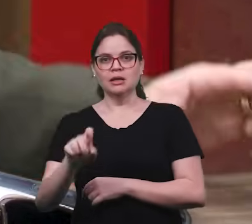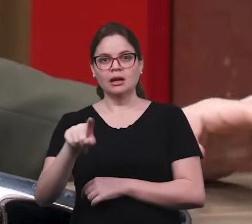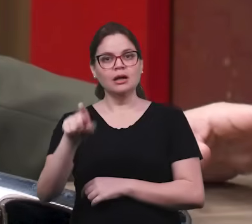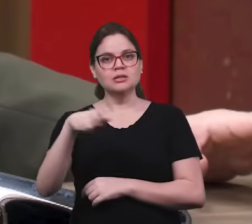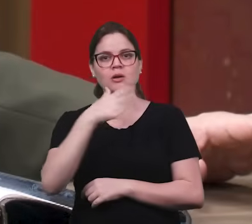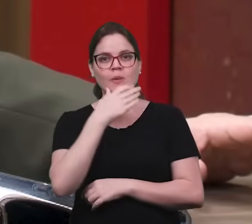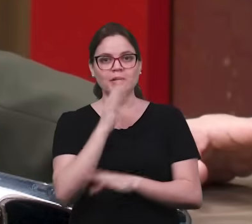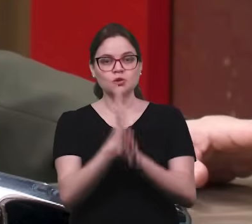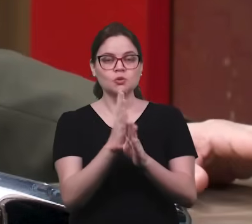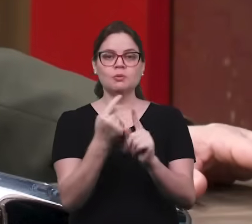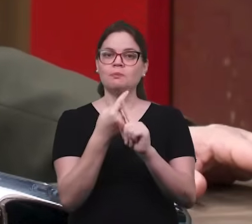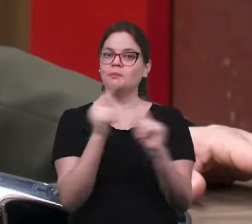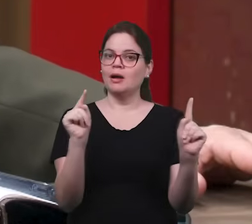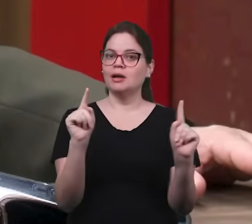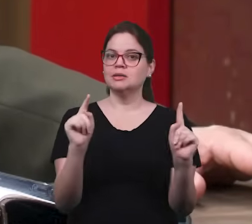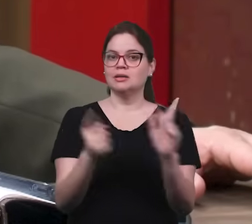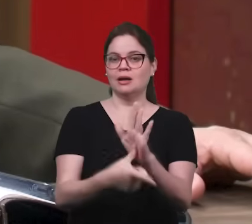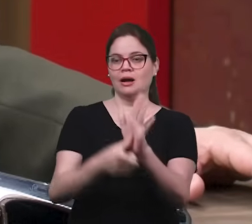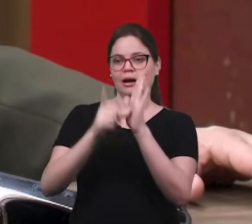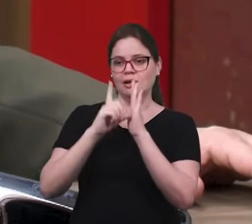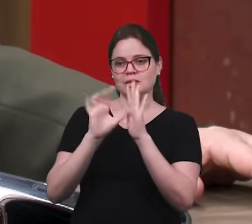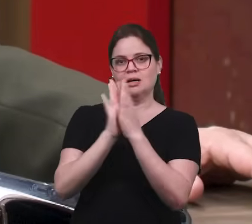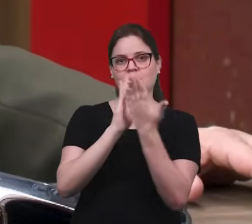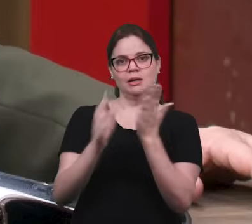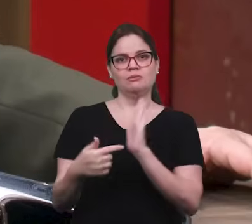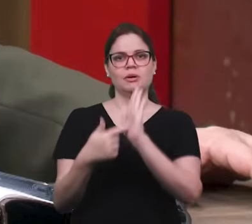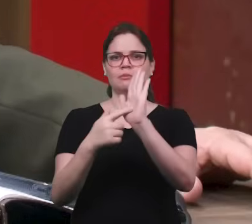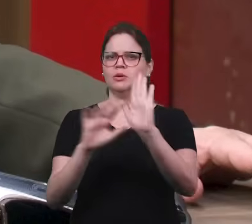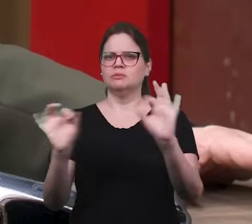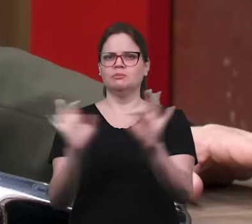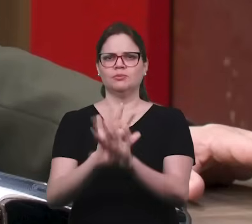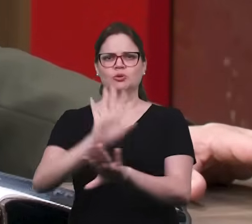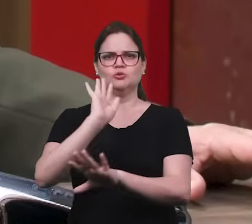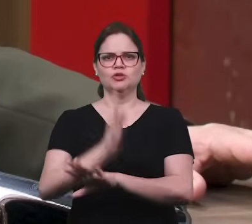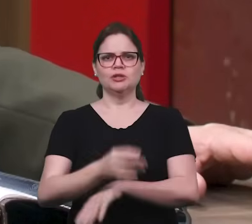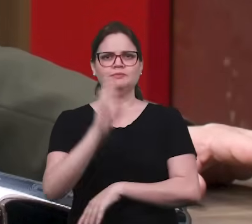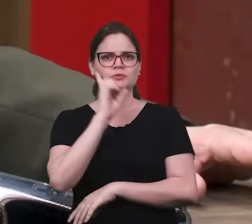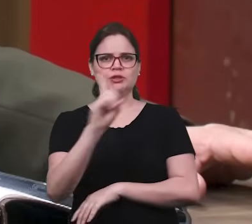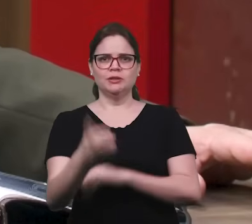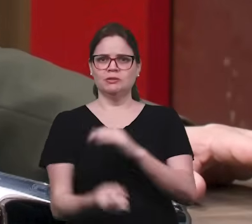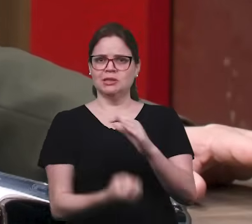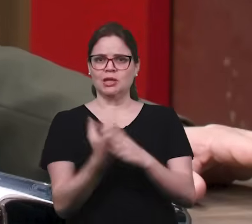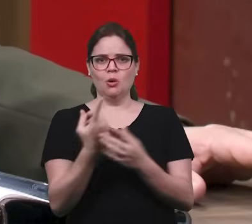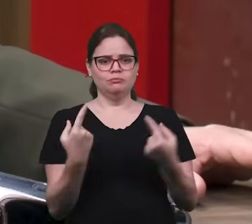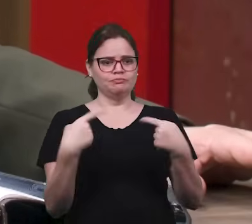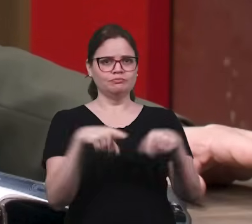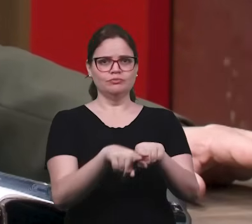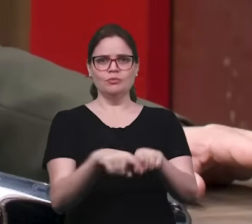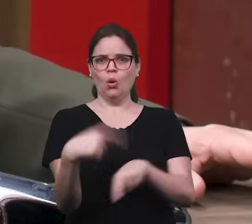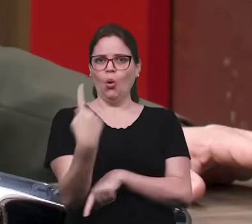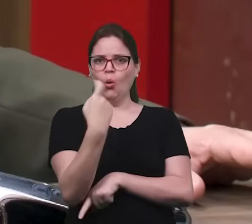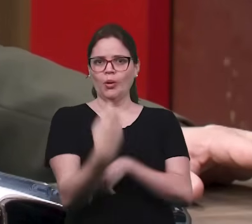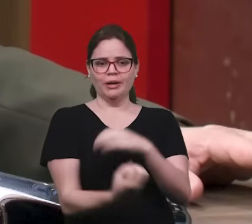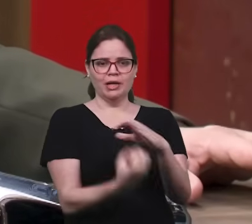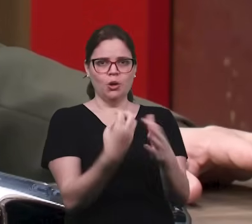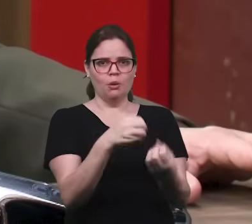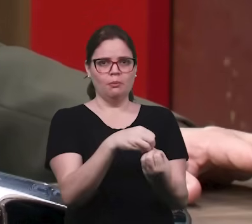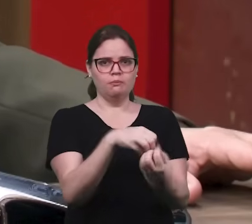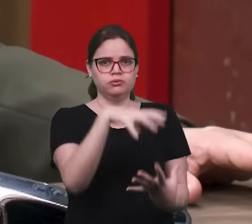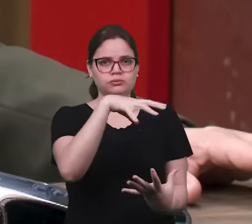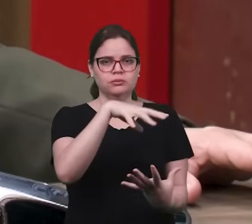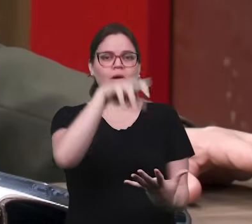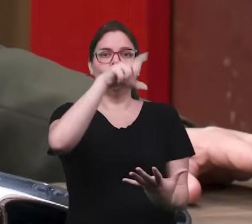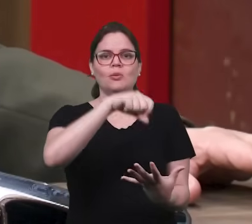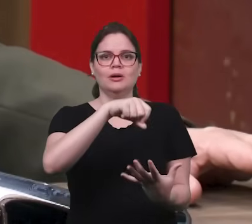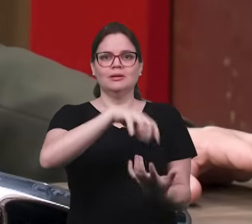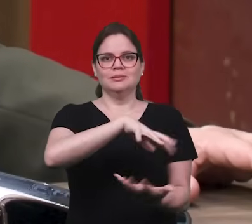já dizia isso, já dizia que o Deus criou tempo, espaço e matéria ao mesmo tempo. Surgiu ali da palavra de Deus. Por isso que